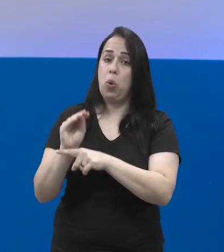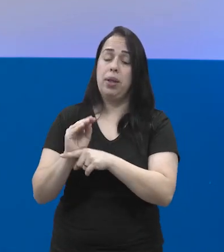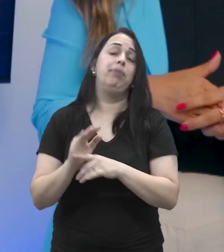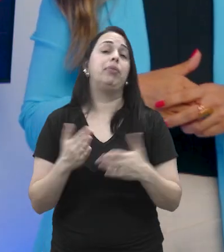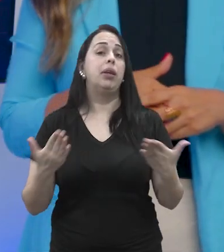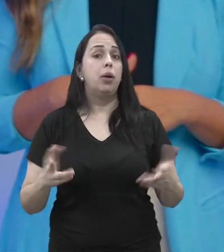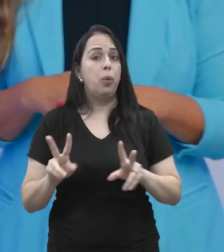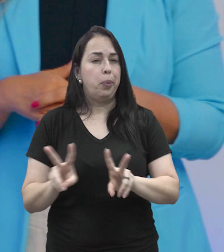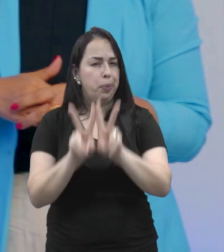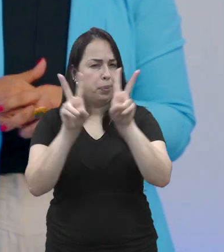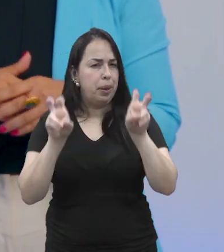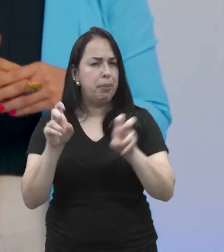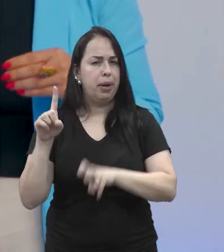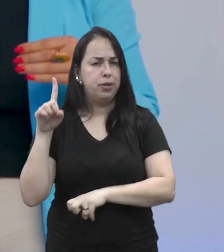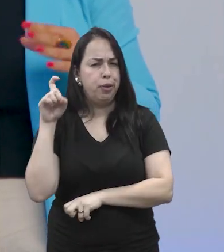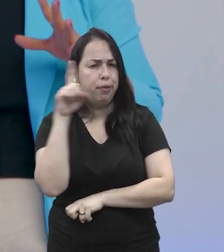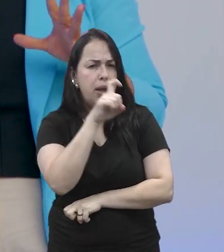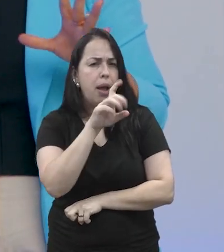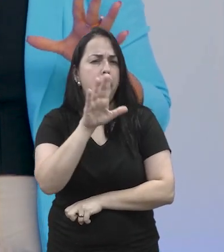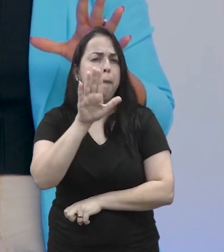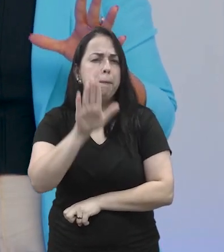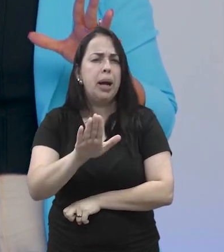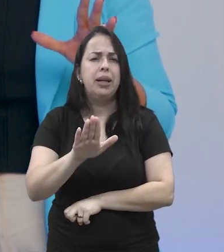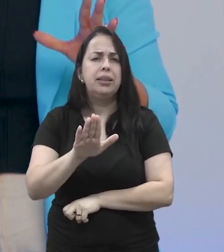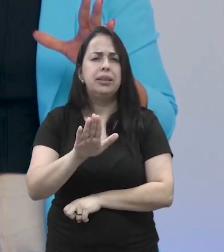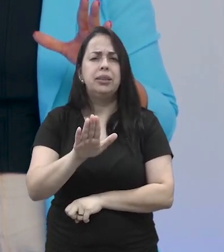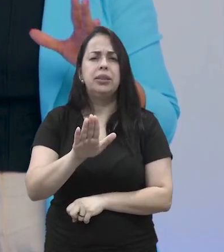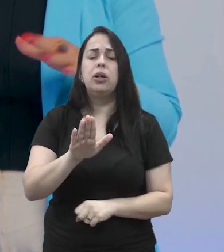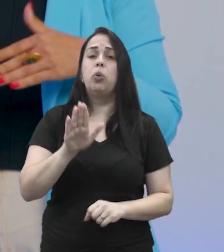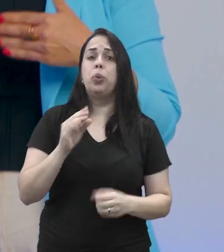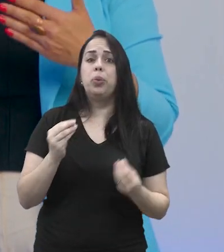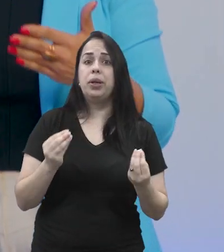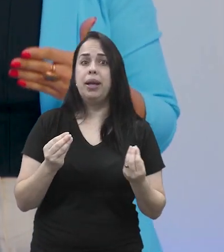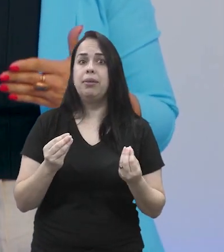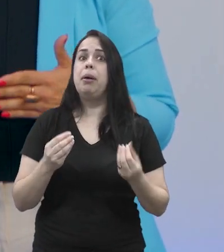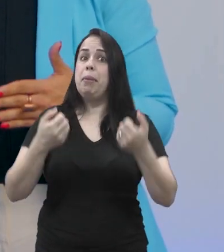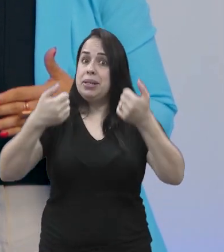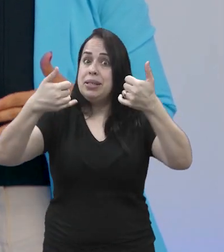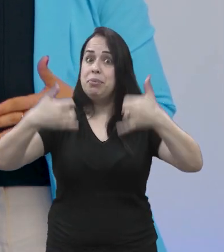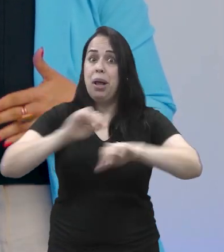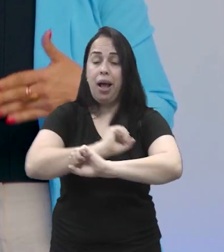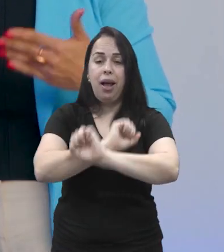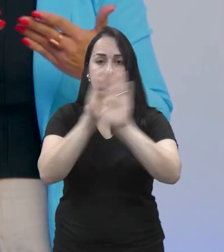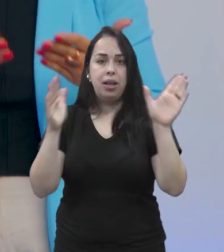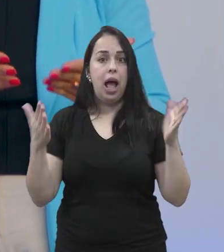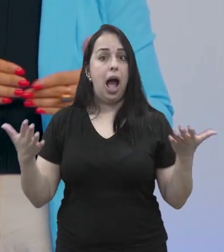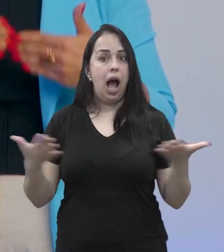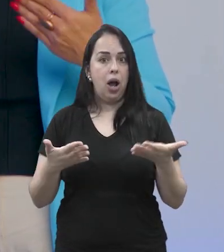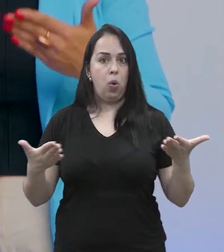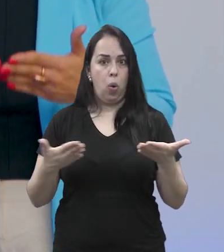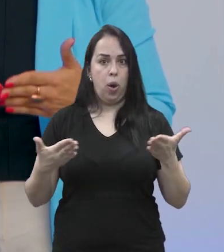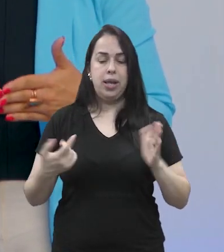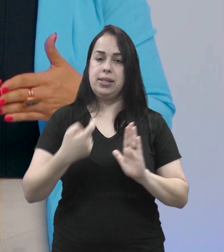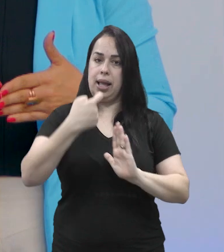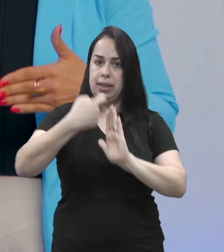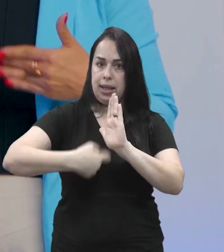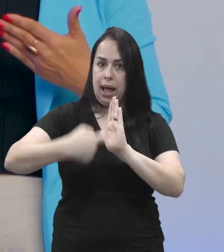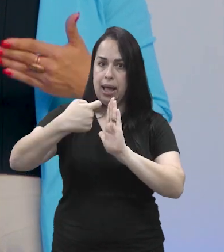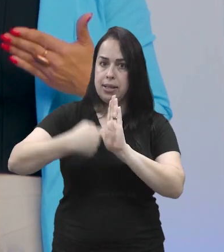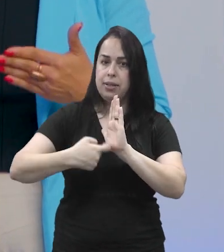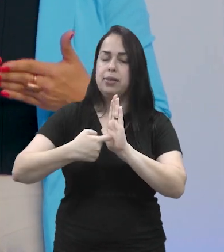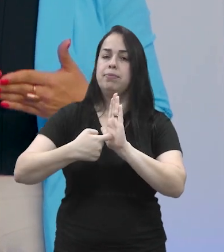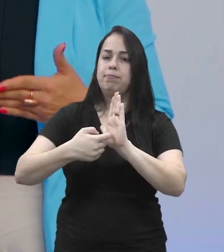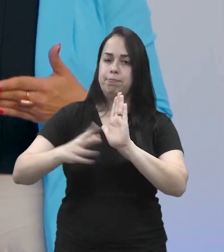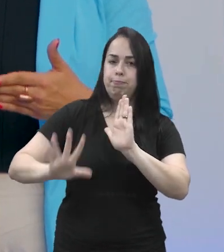vida. O assunto é bastante difícil, mas o ideal é que seja tratado com clareza. E agora,